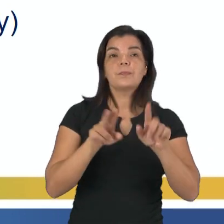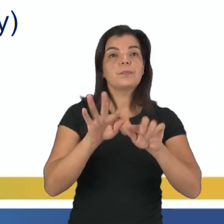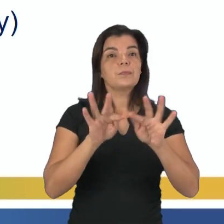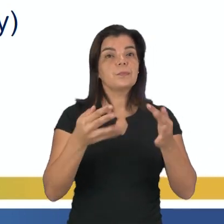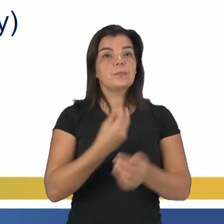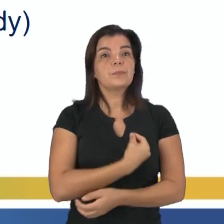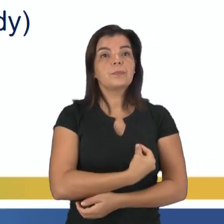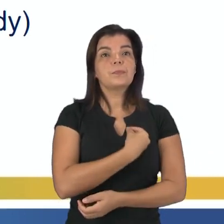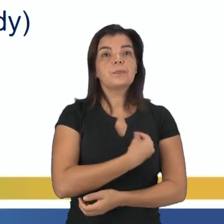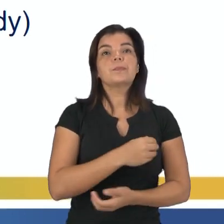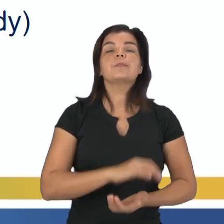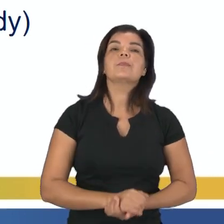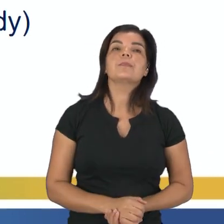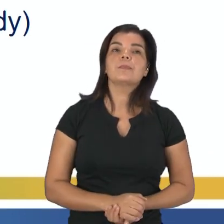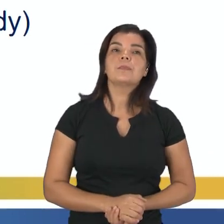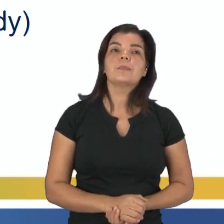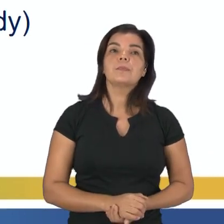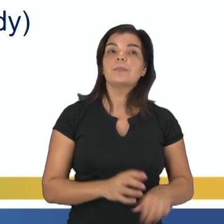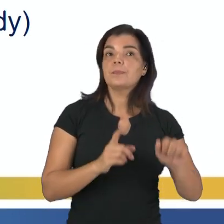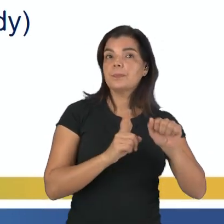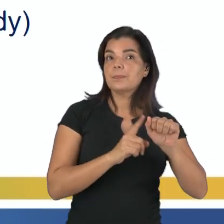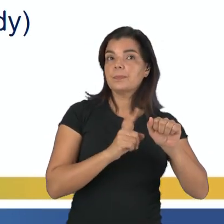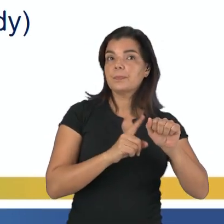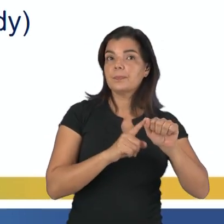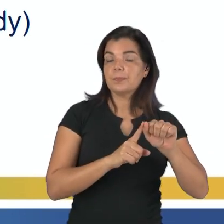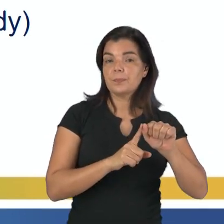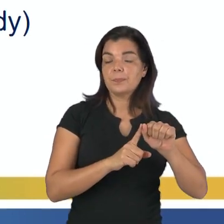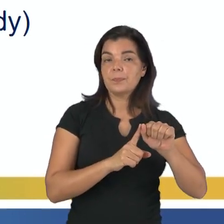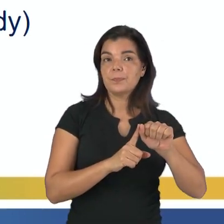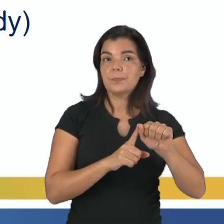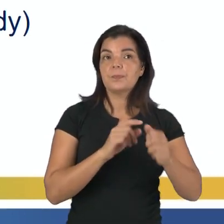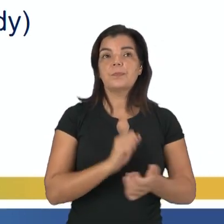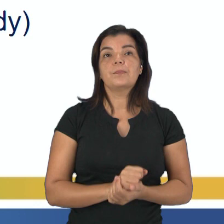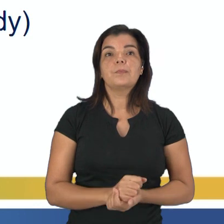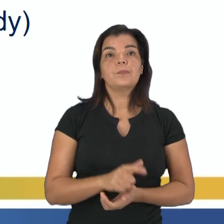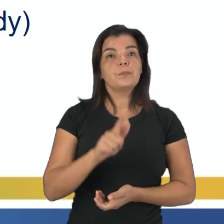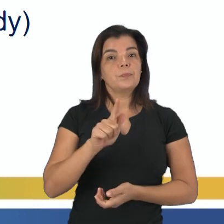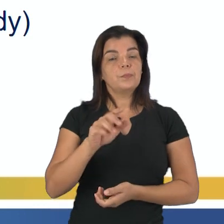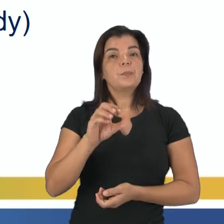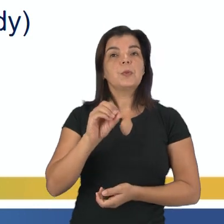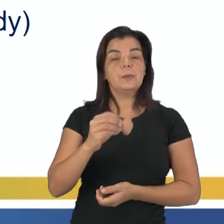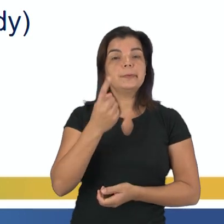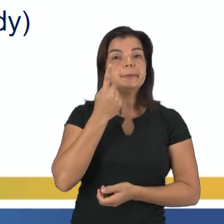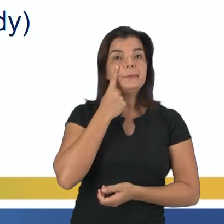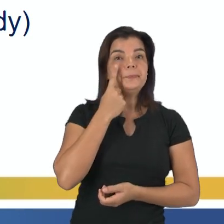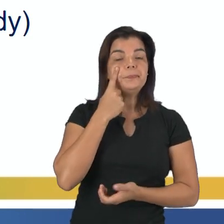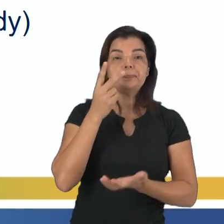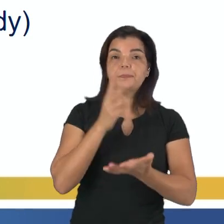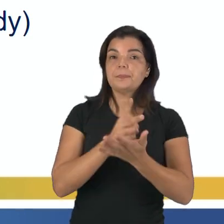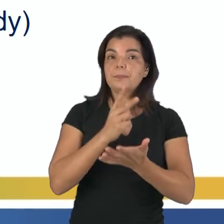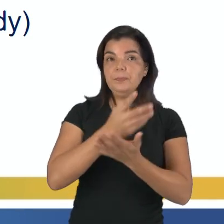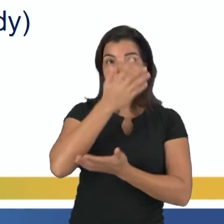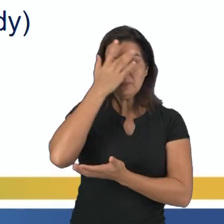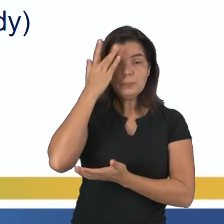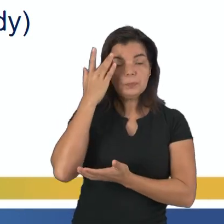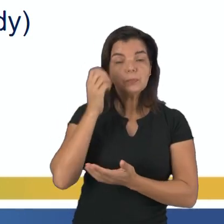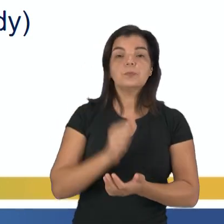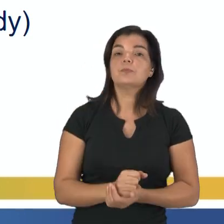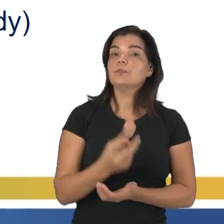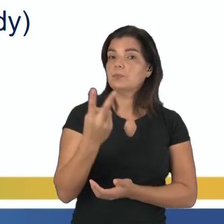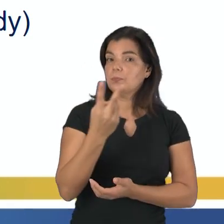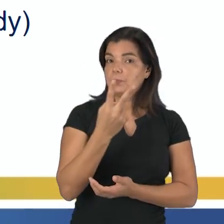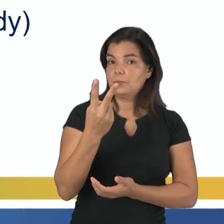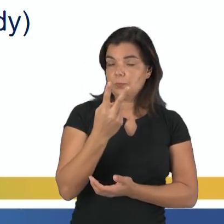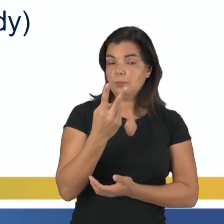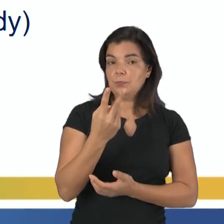Present. Vamos lá? Bom, na primeira nós temos Marcus and John, a gente tem que observar sempre a pessoa, né? Marcus and John